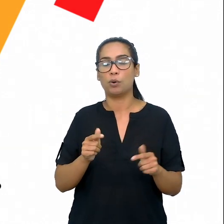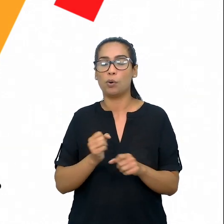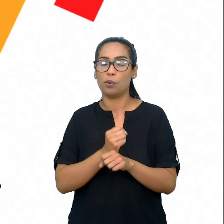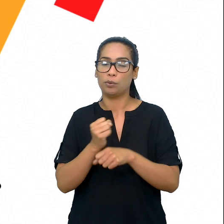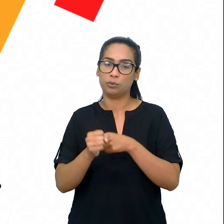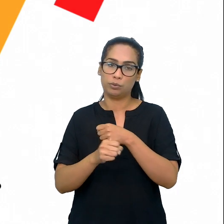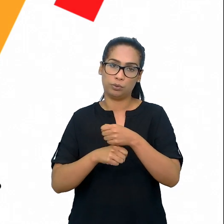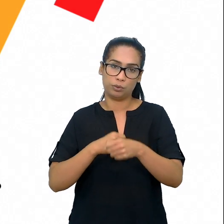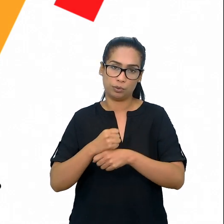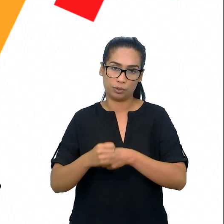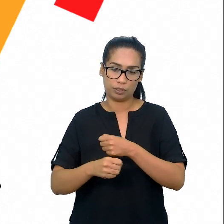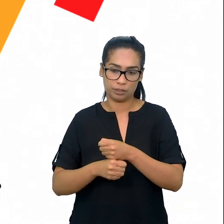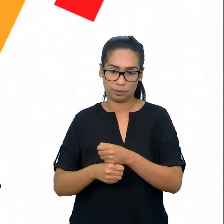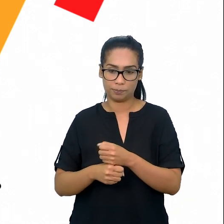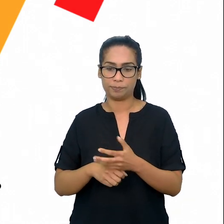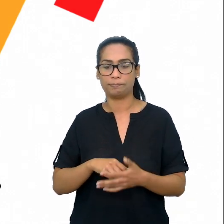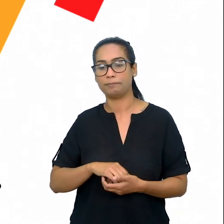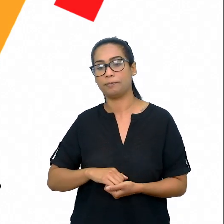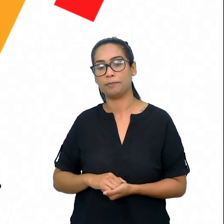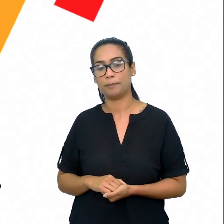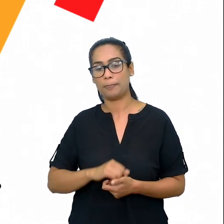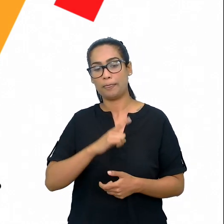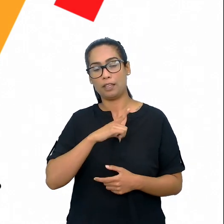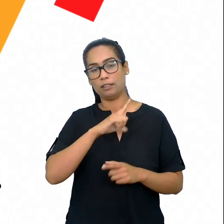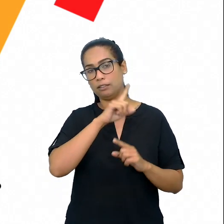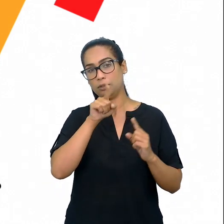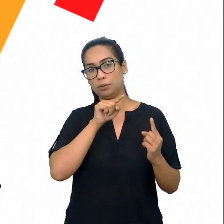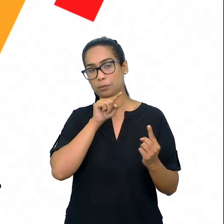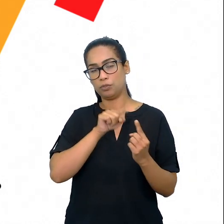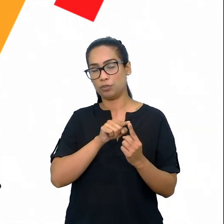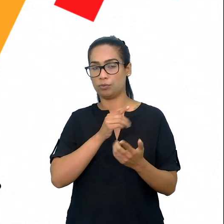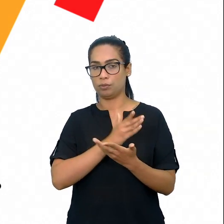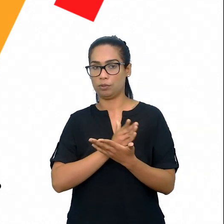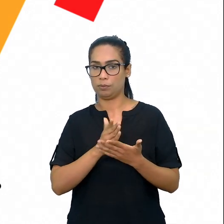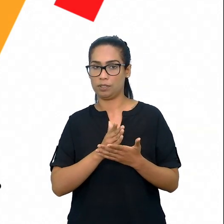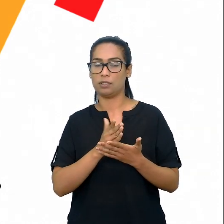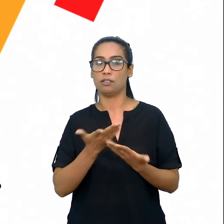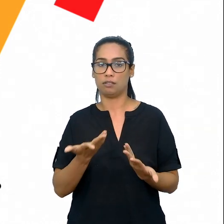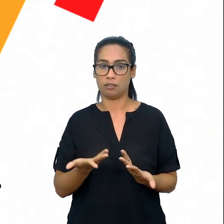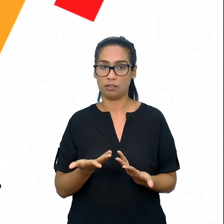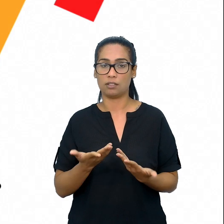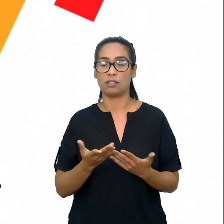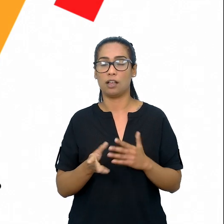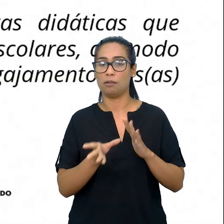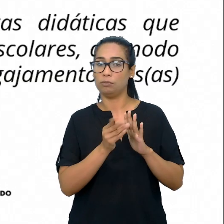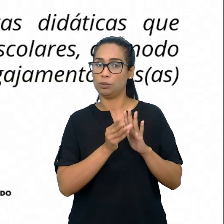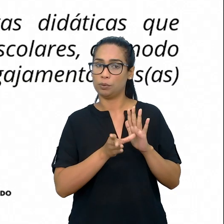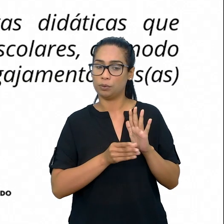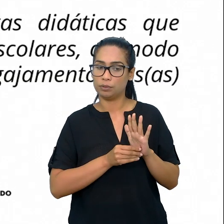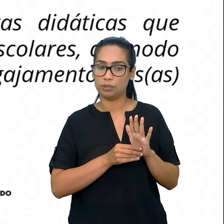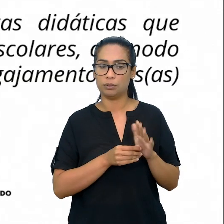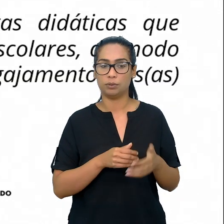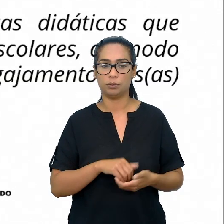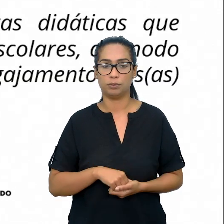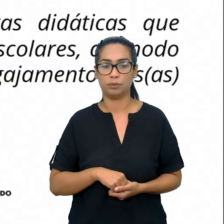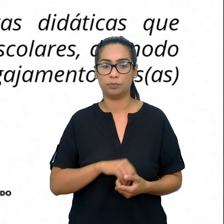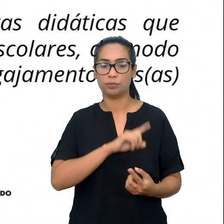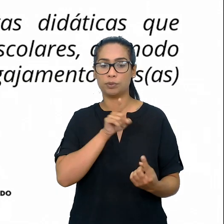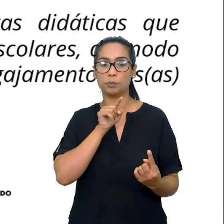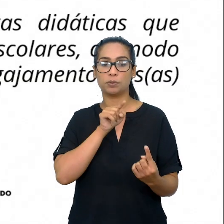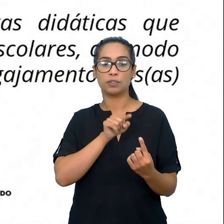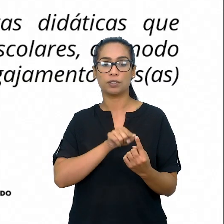agora passo para os nossos objetivos. Então, para iniciar a formação, vamos comentar aí brevemente os